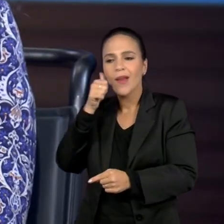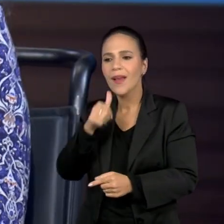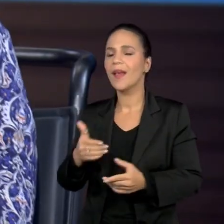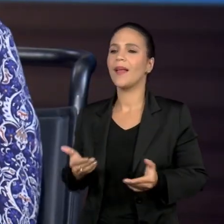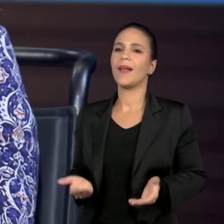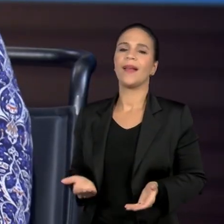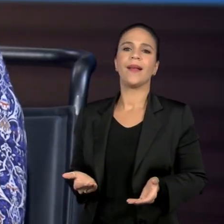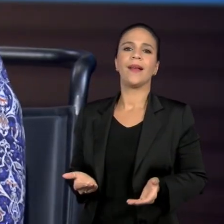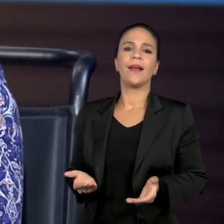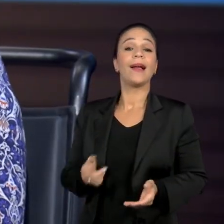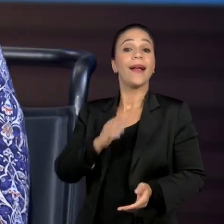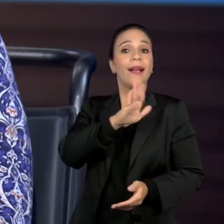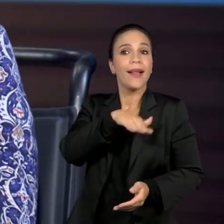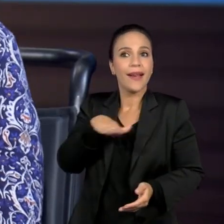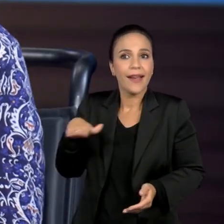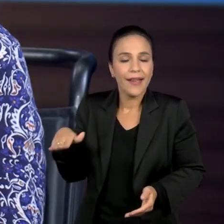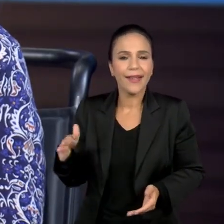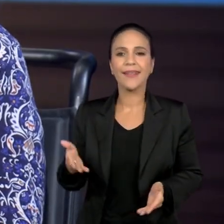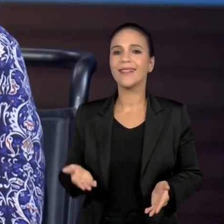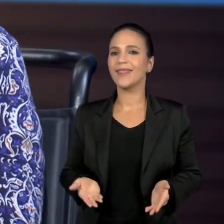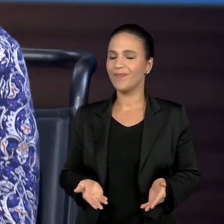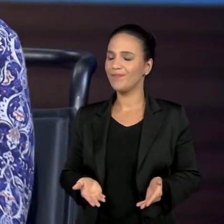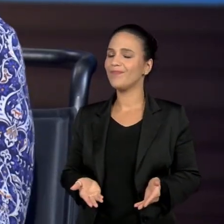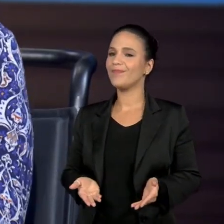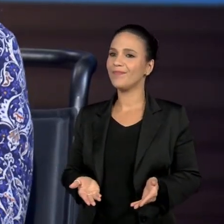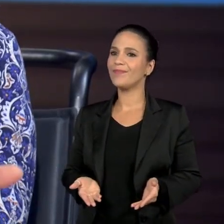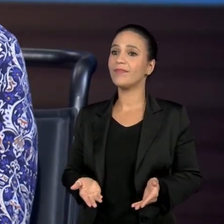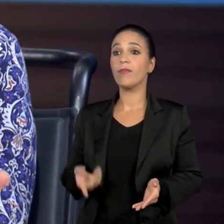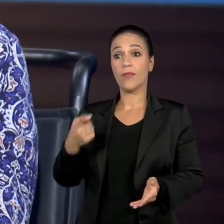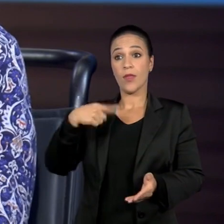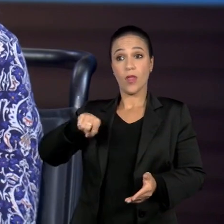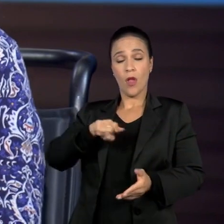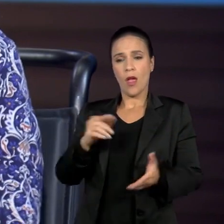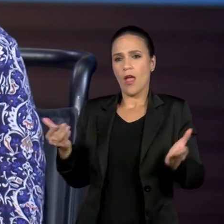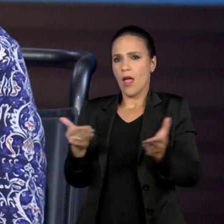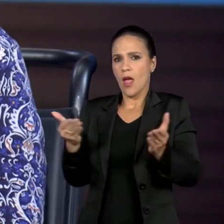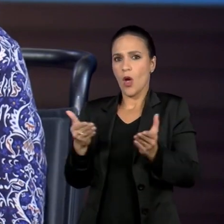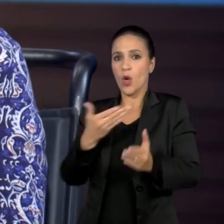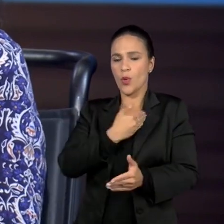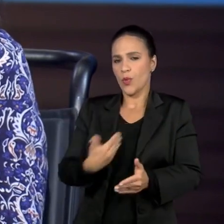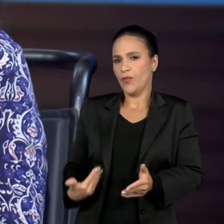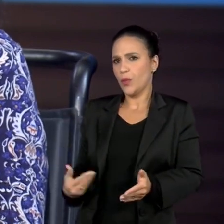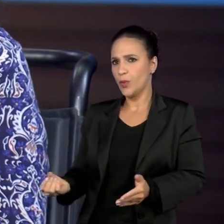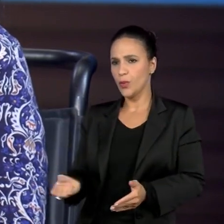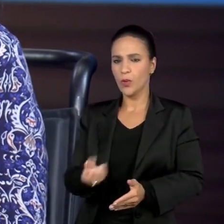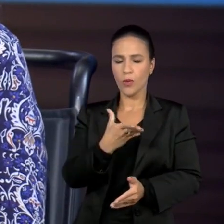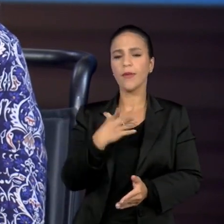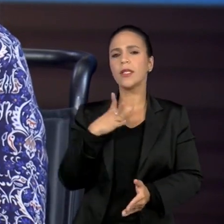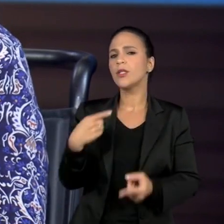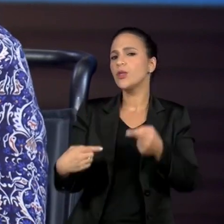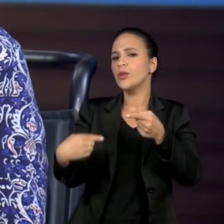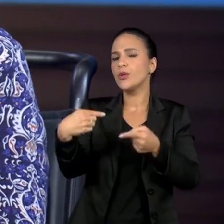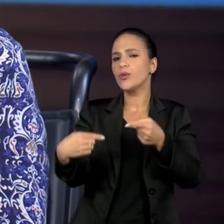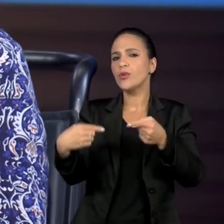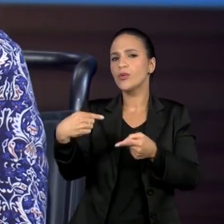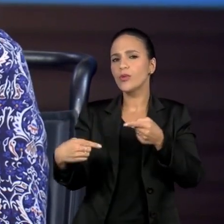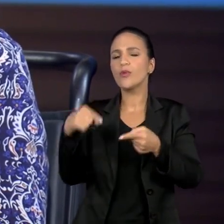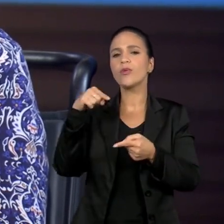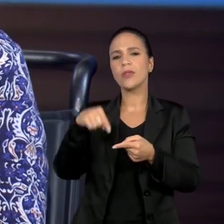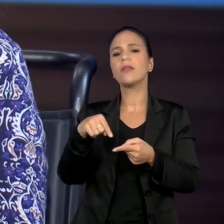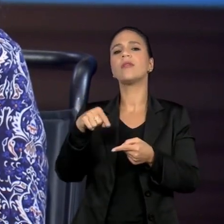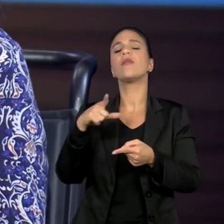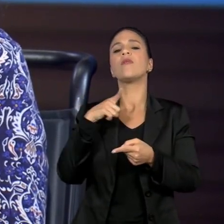oferta de comida e tudo mais. Daí a importância de políticas públicas, não é, professora? Sem dúvida. É muito importante